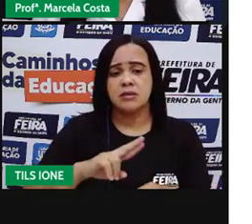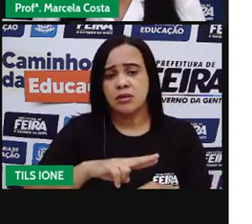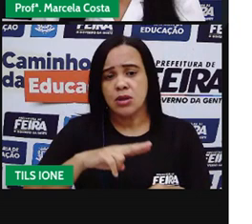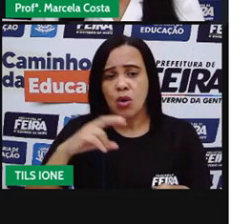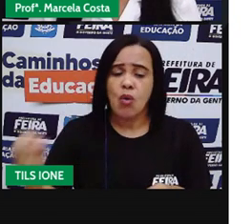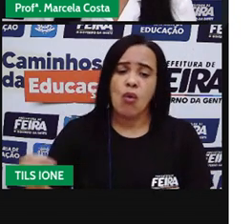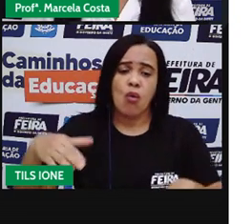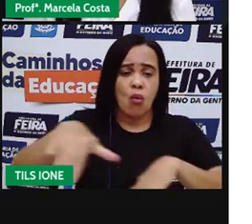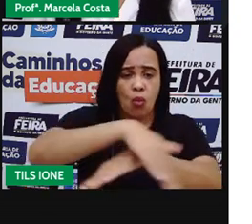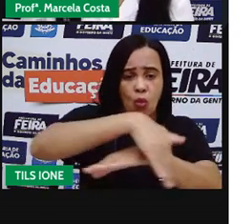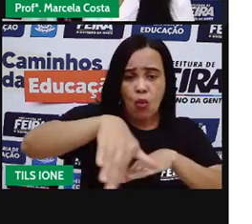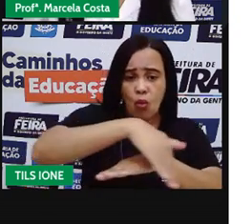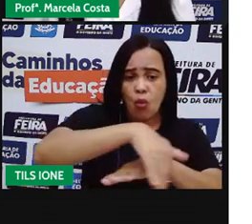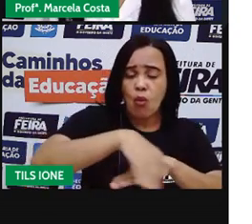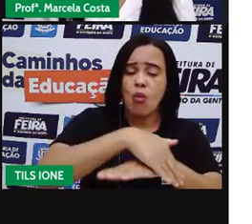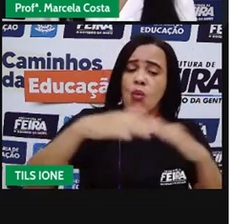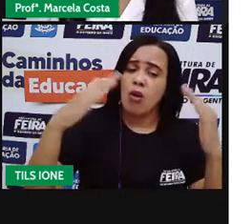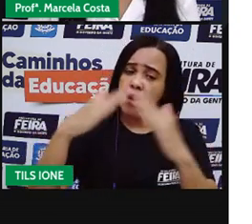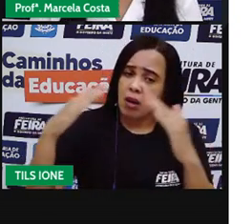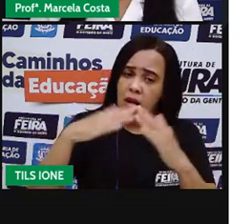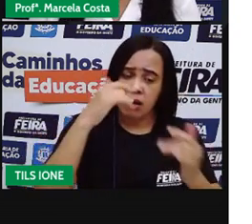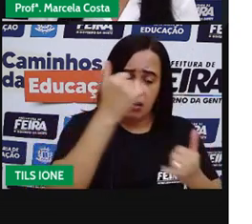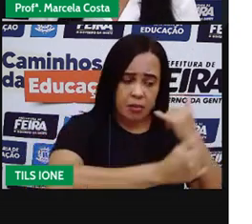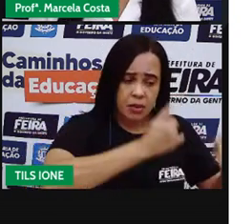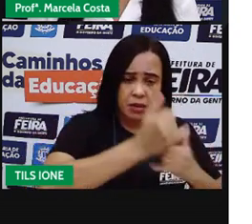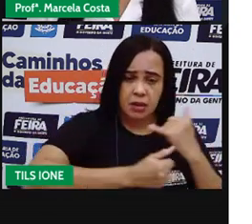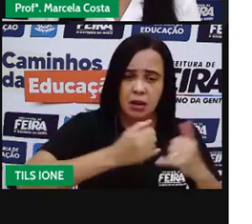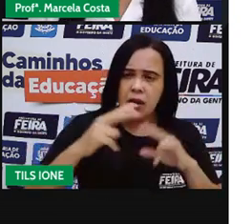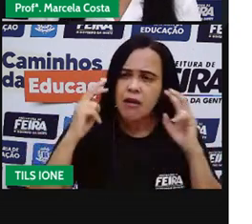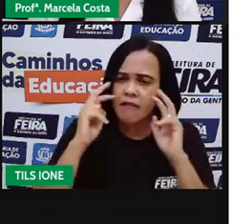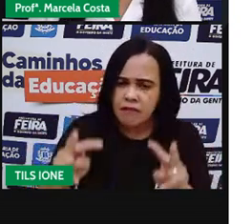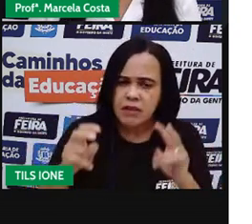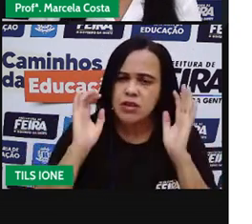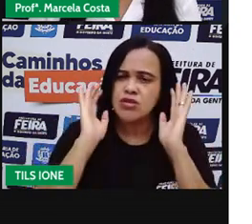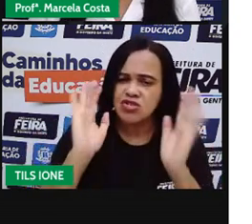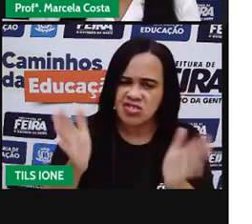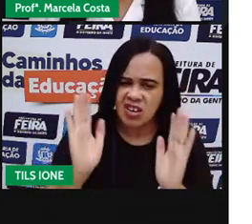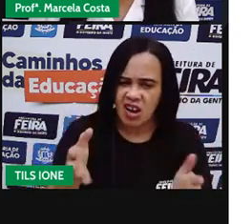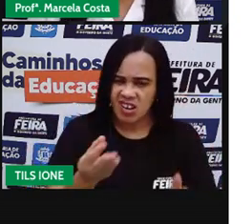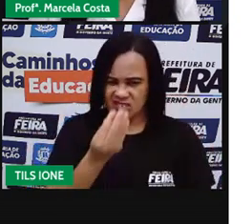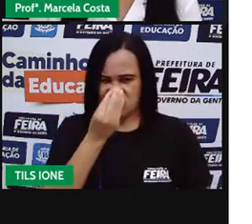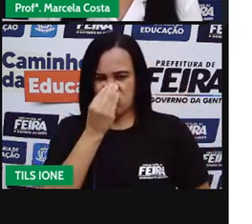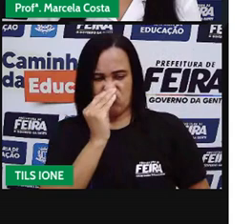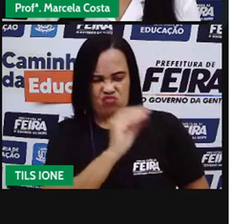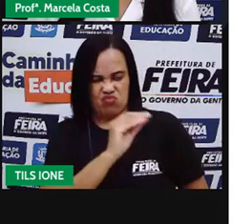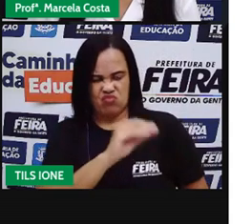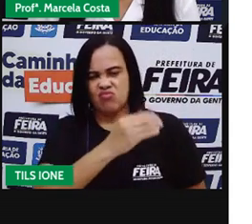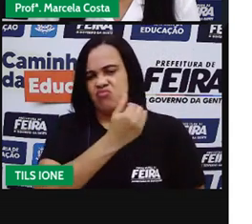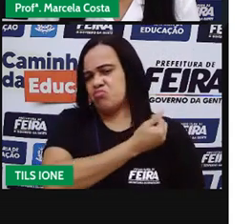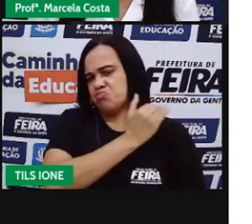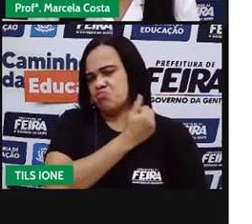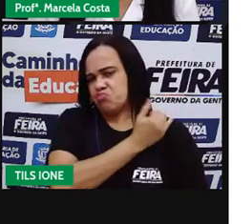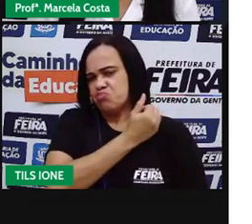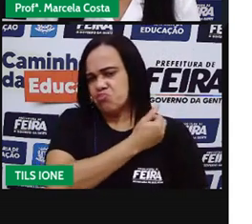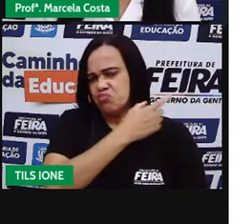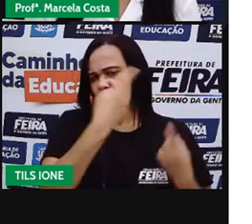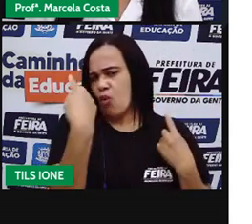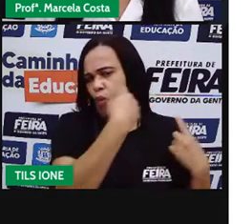brincando com seus colegas, você já presenciou alguma situação de discriminação, de